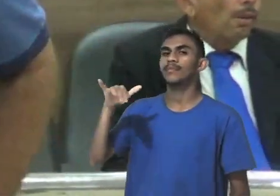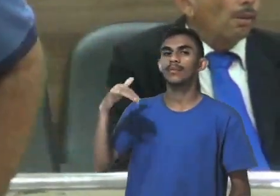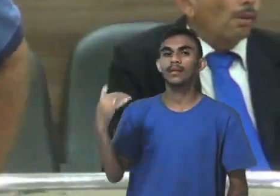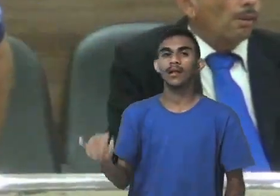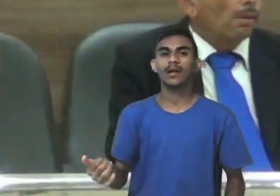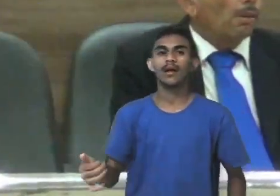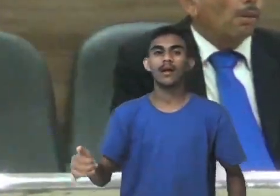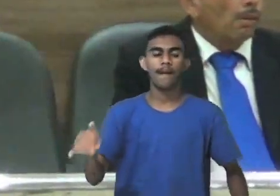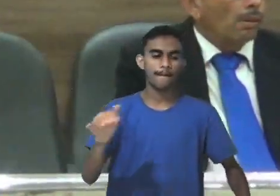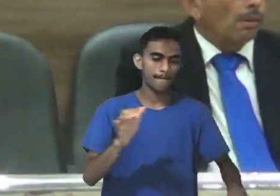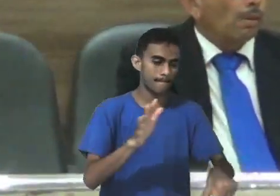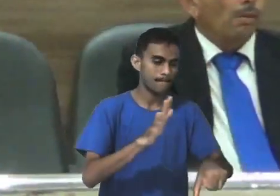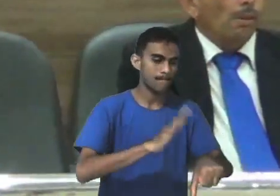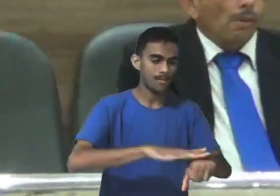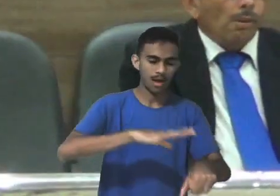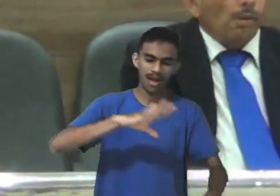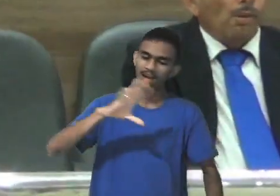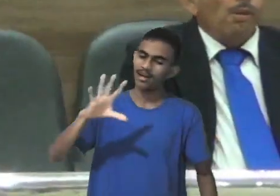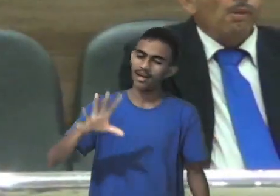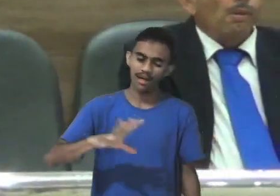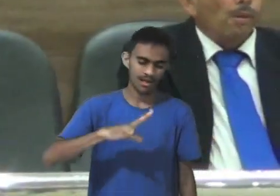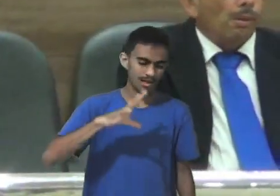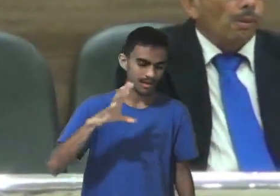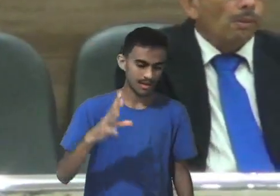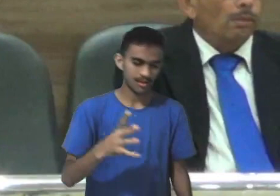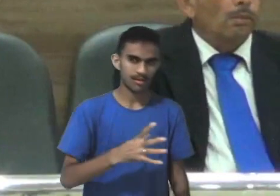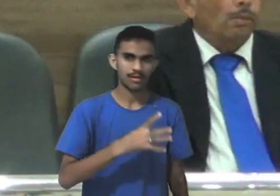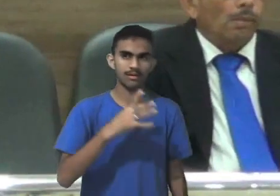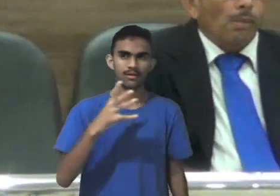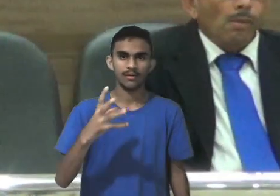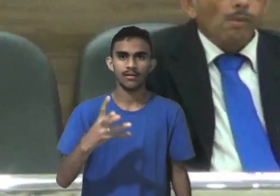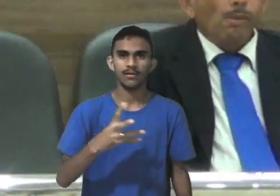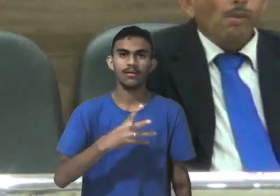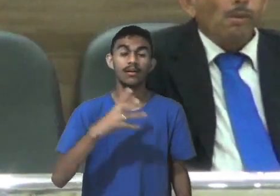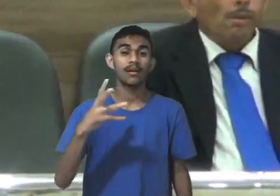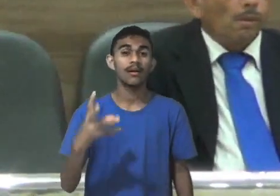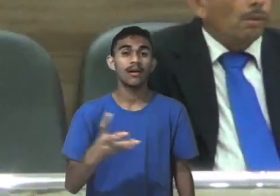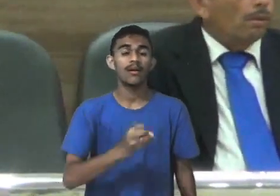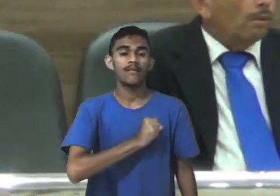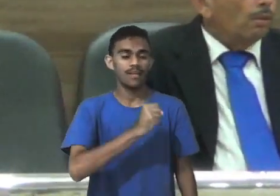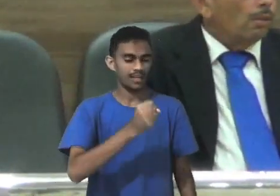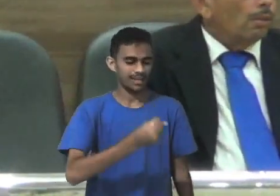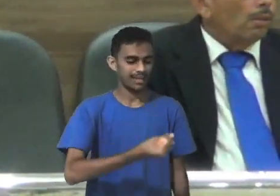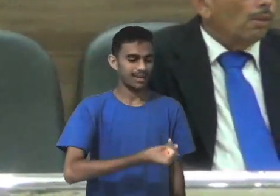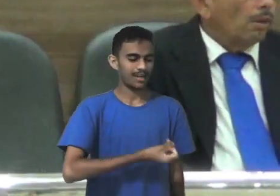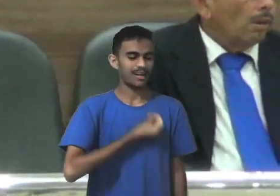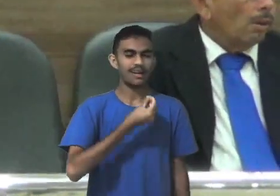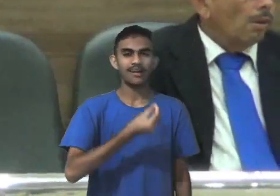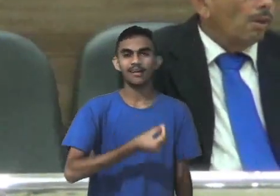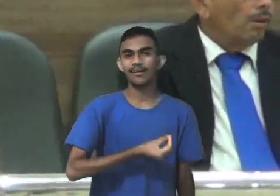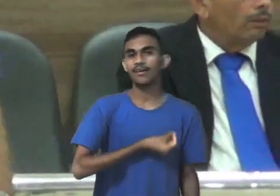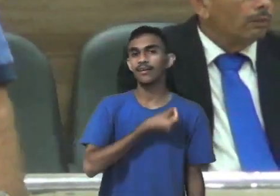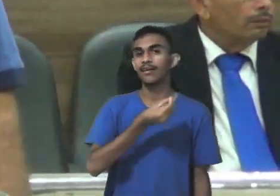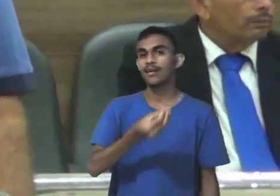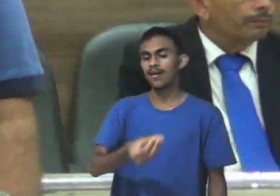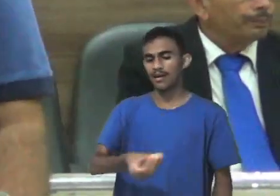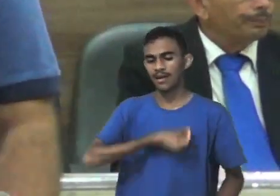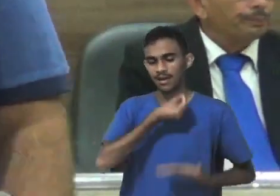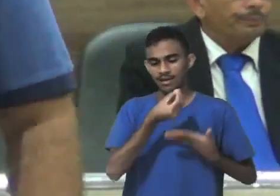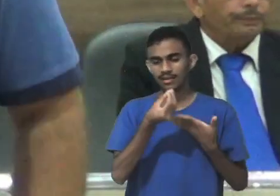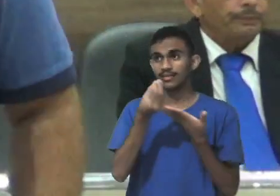que um amor e uma vida pra te